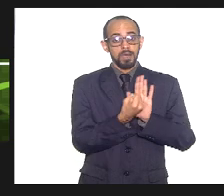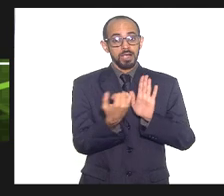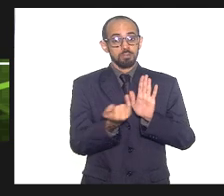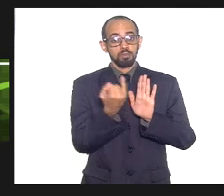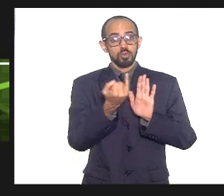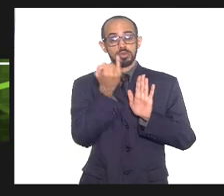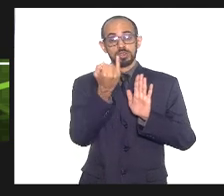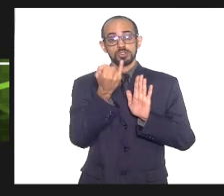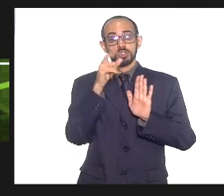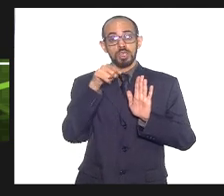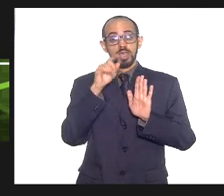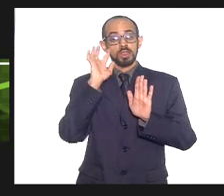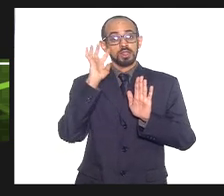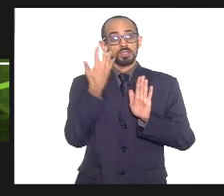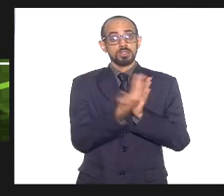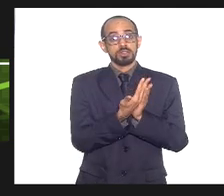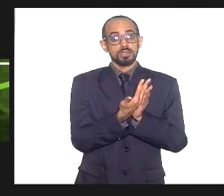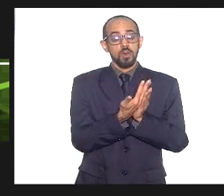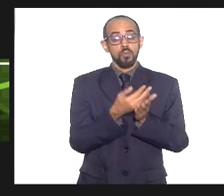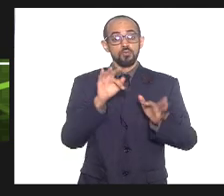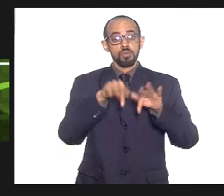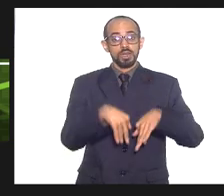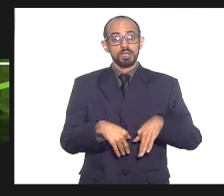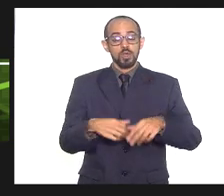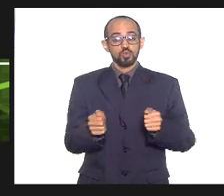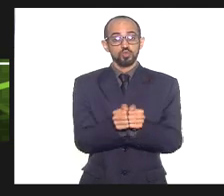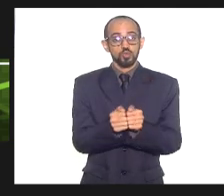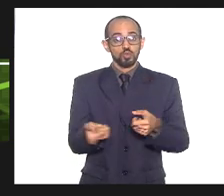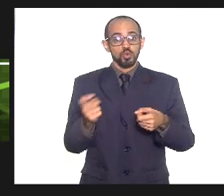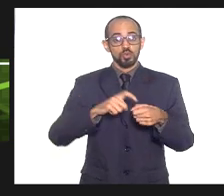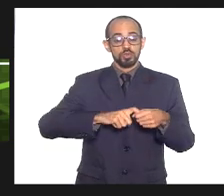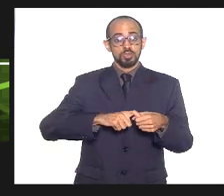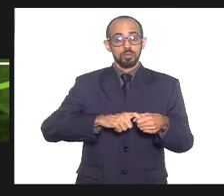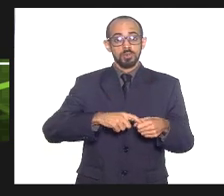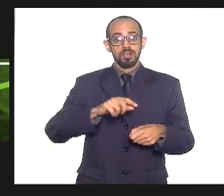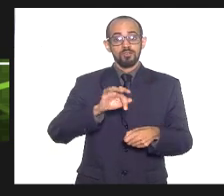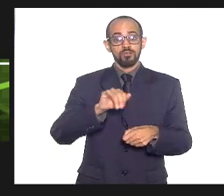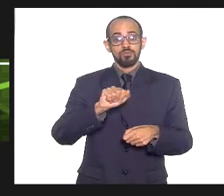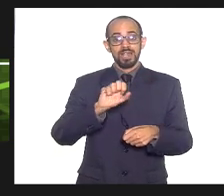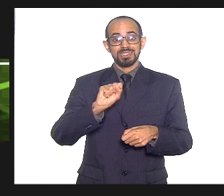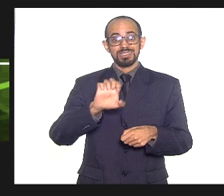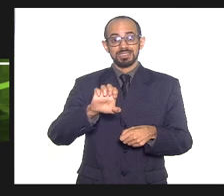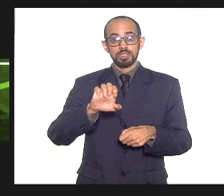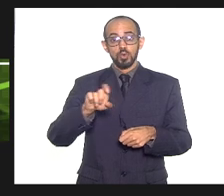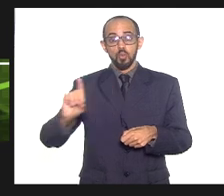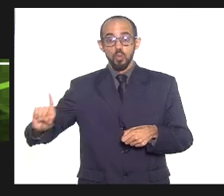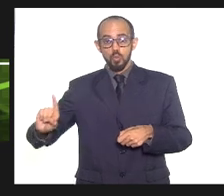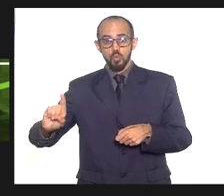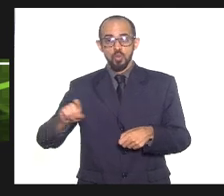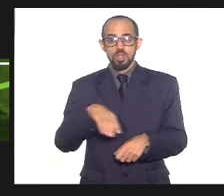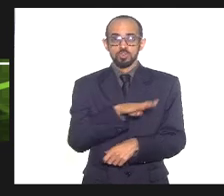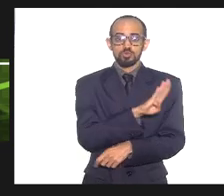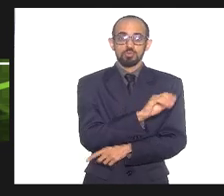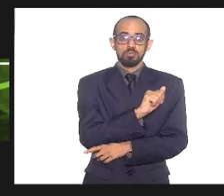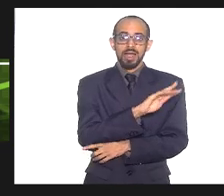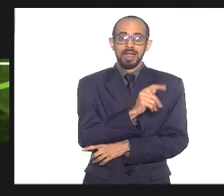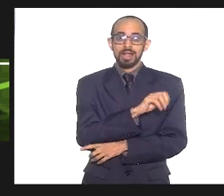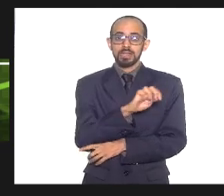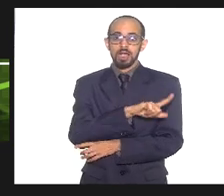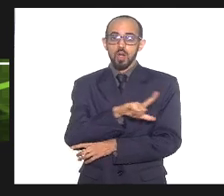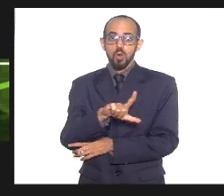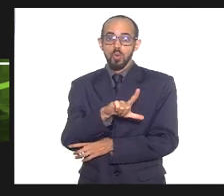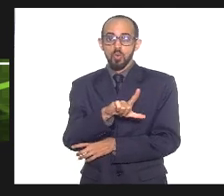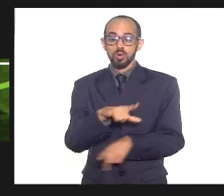decisão final de investimento junto com nossos parceiros para a fase 1 do projeto do Bacalhau, e ao mesmo tempo aqui no estado do Rio de